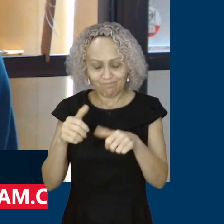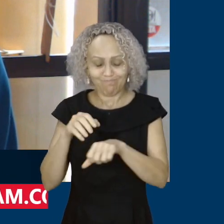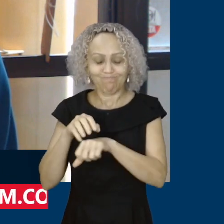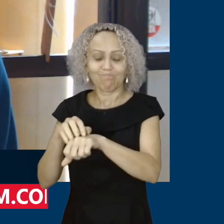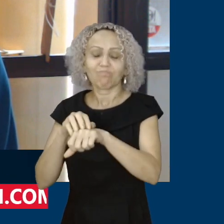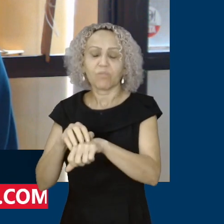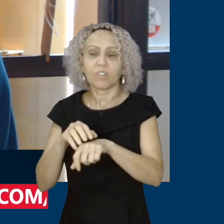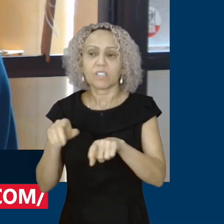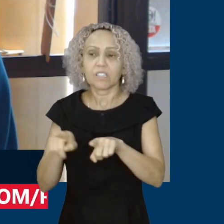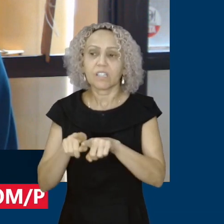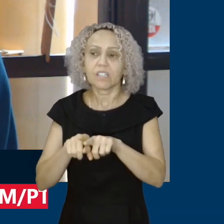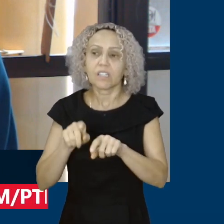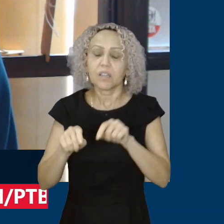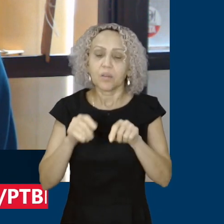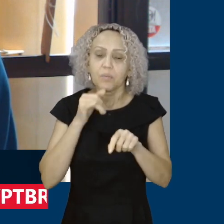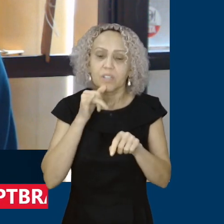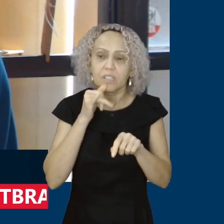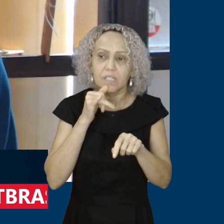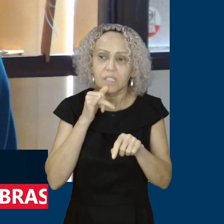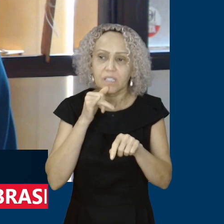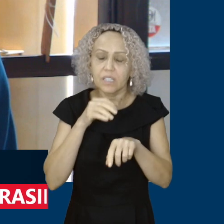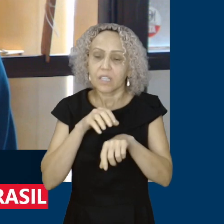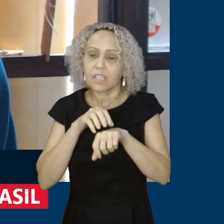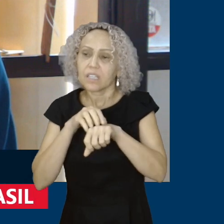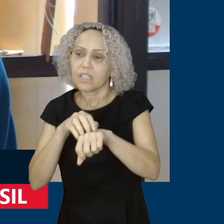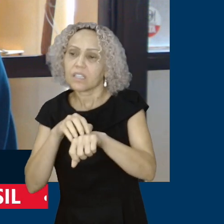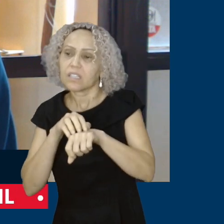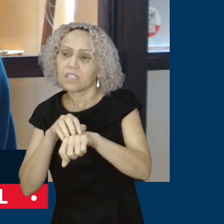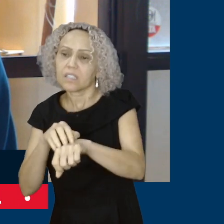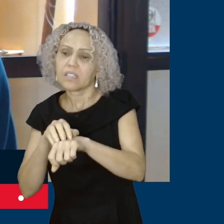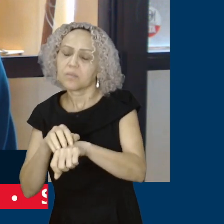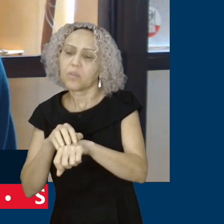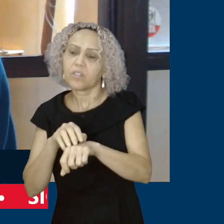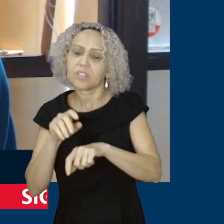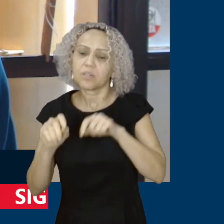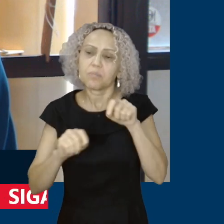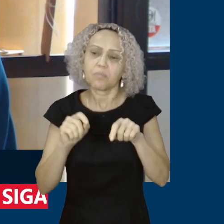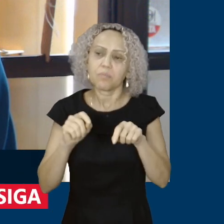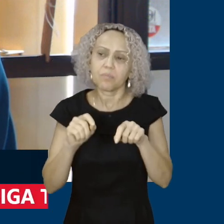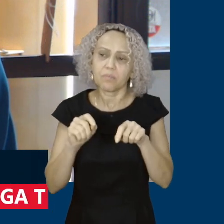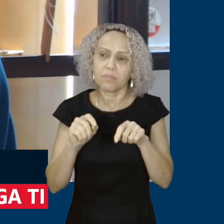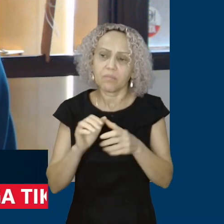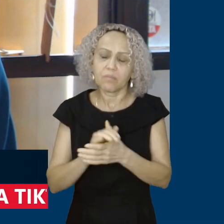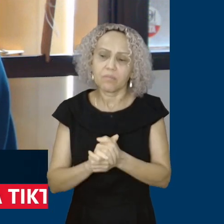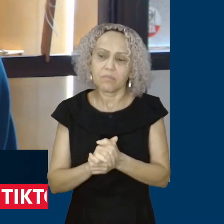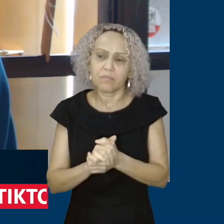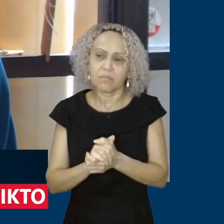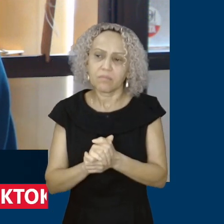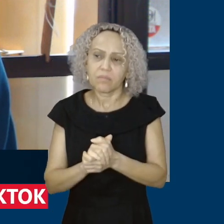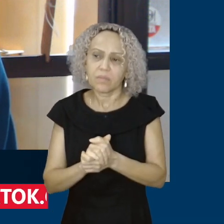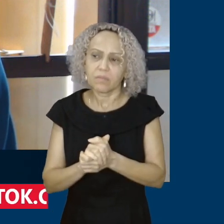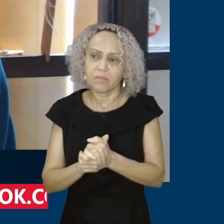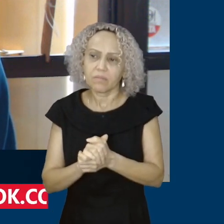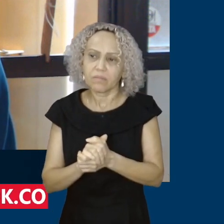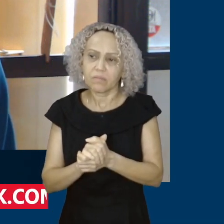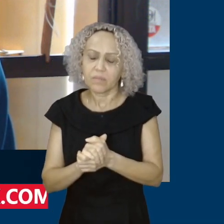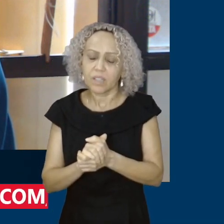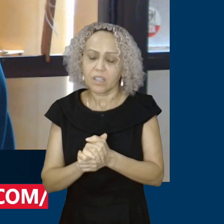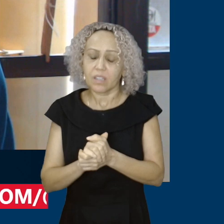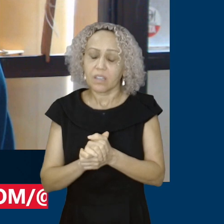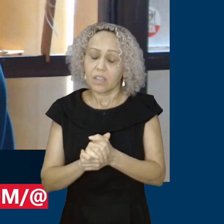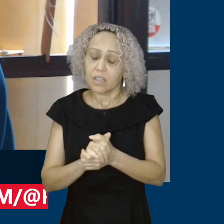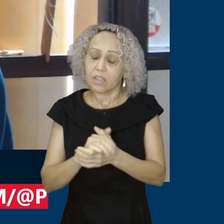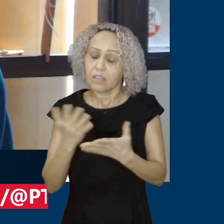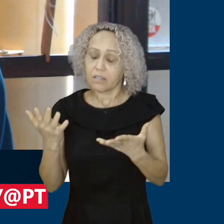você coloca aí transporte eficiente, você reduz, por exemplo, a utilização de veículos,